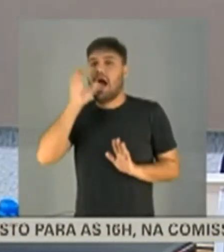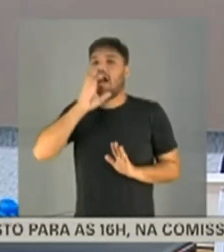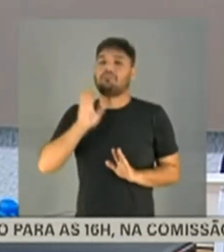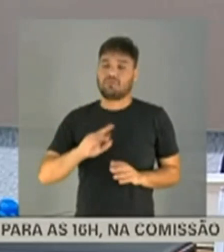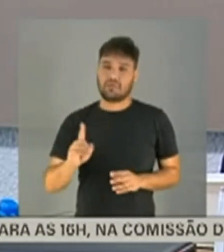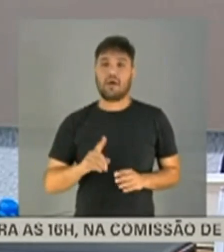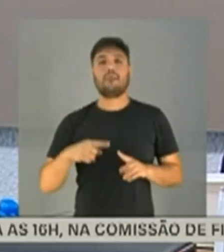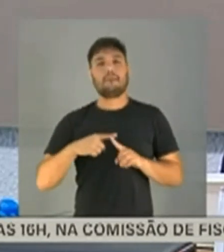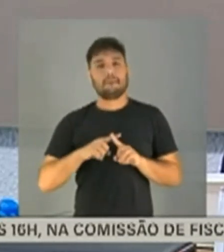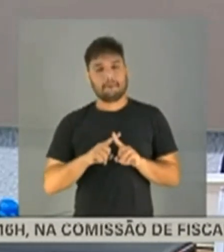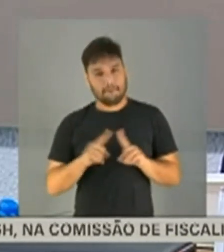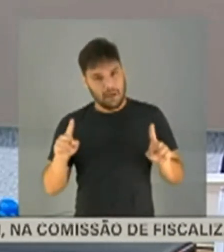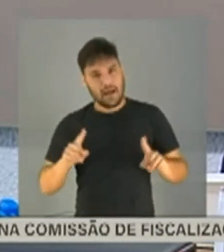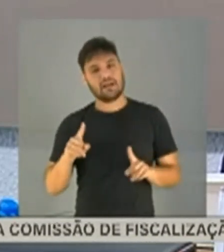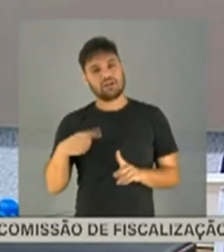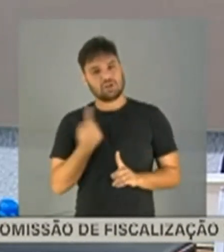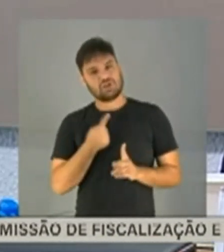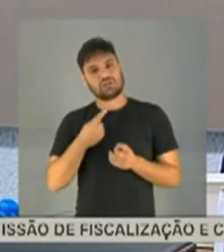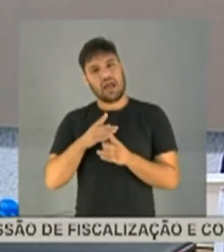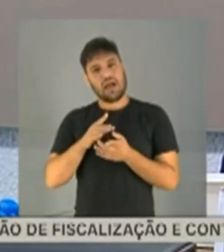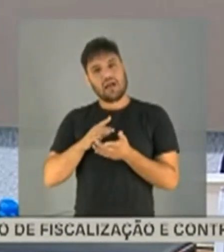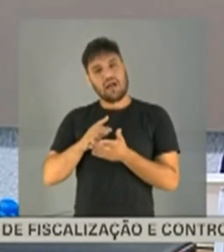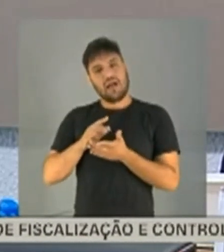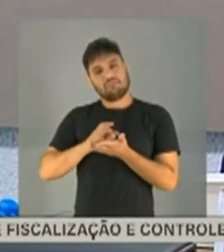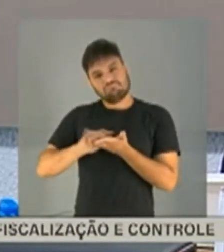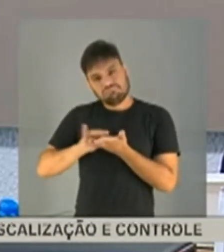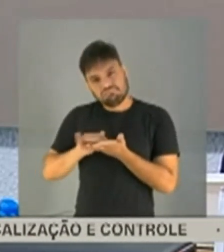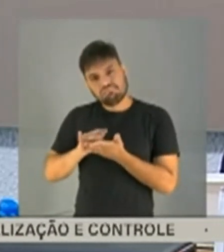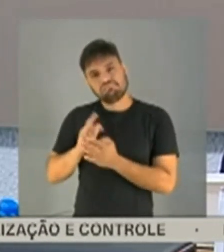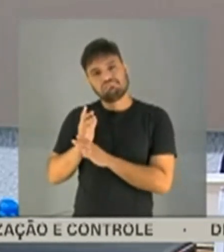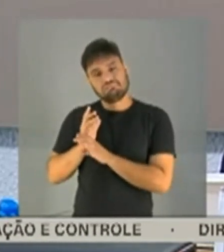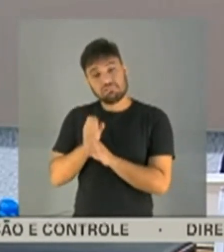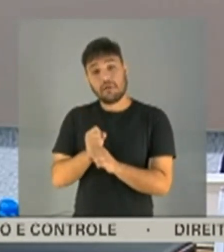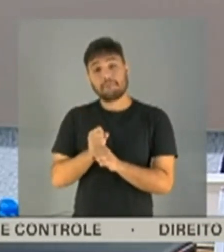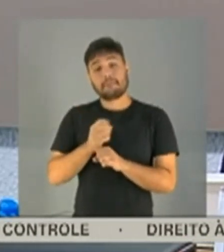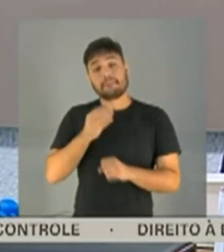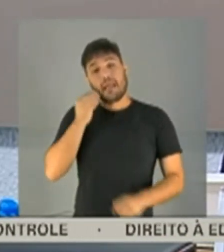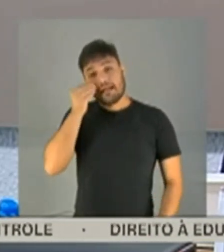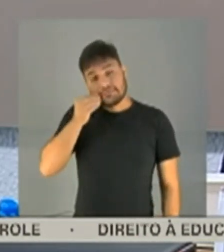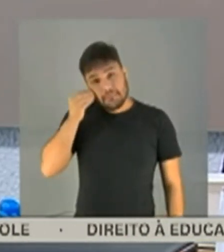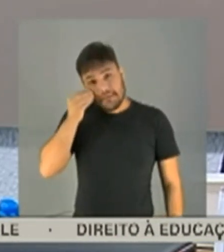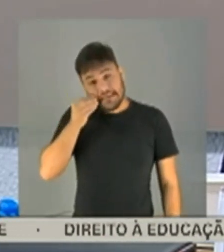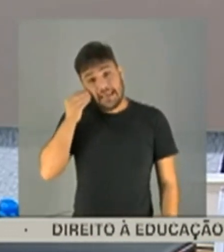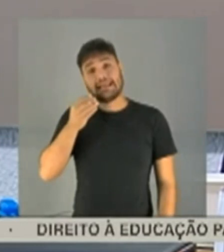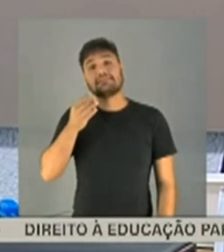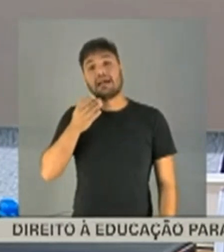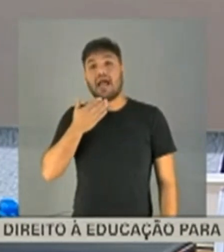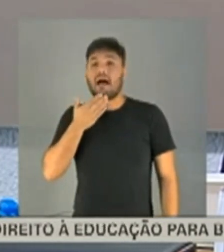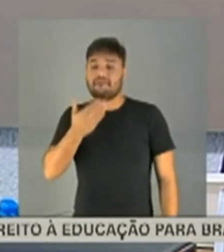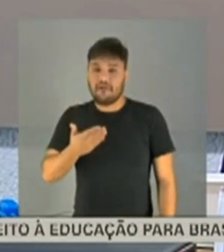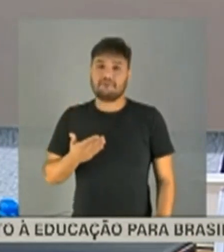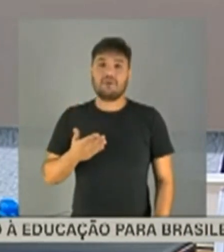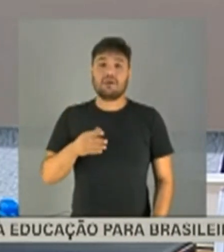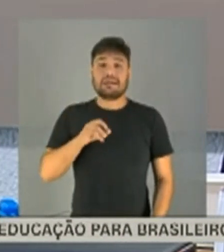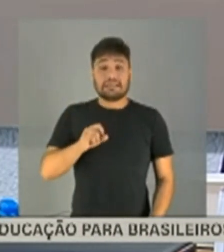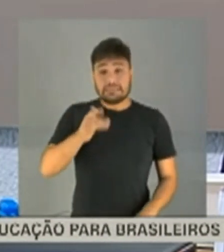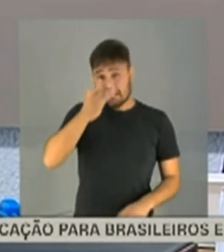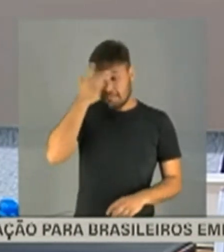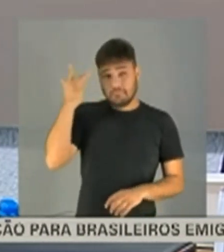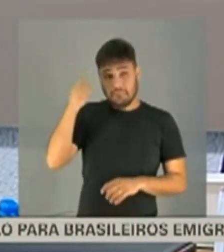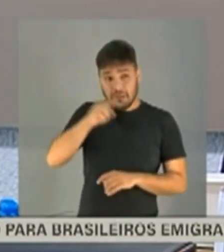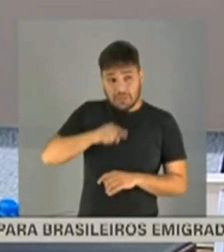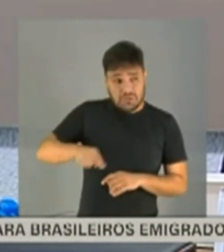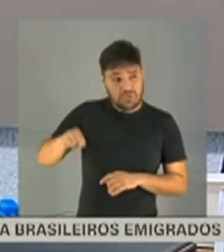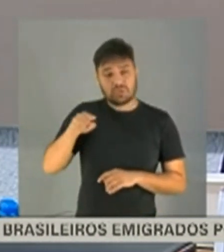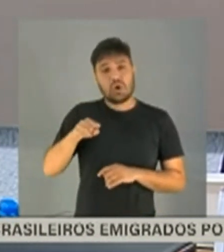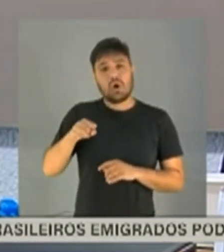mas a gente certamente está compilando esses dados. E, de novo, a experiência é extremamente favorável. Se ninguém tem nada